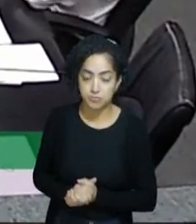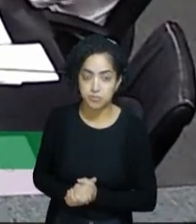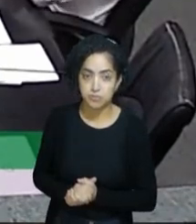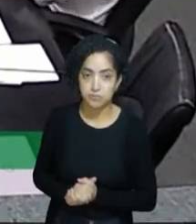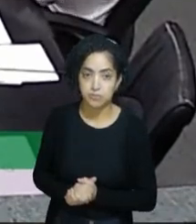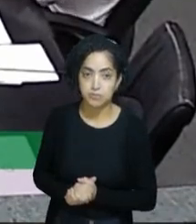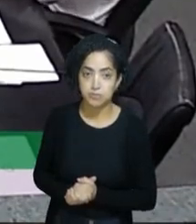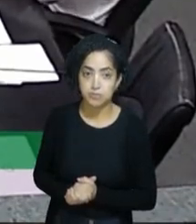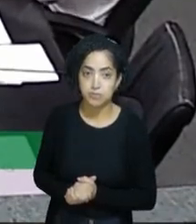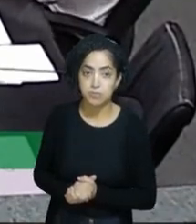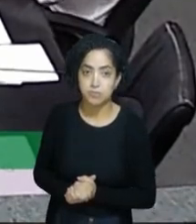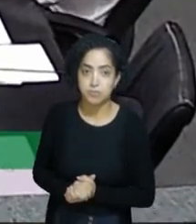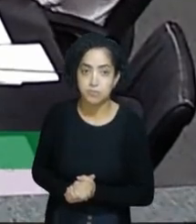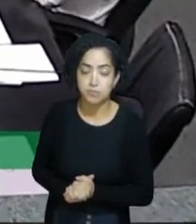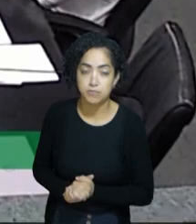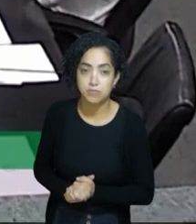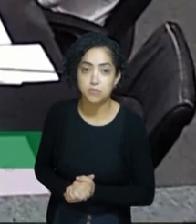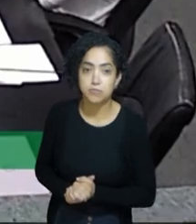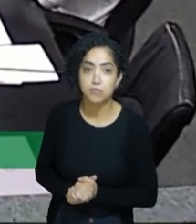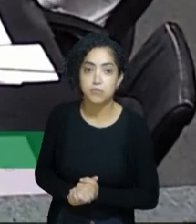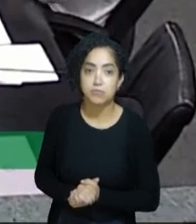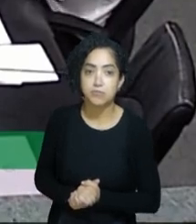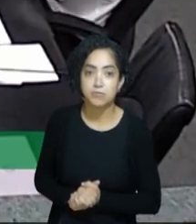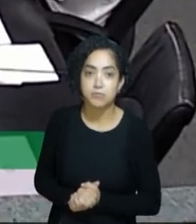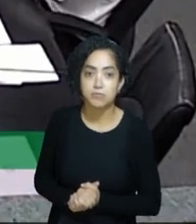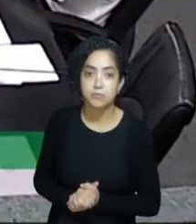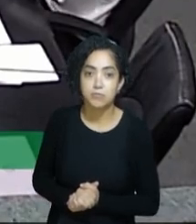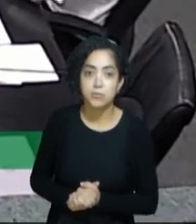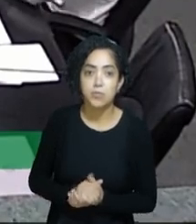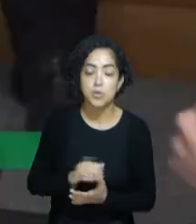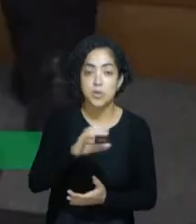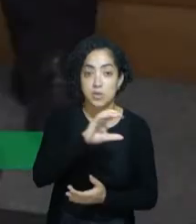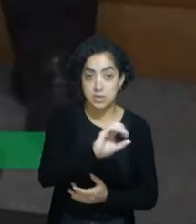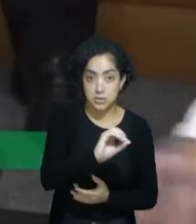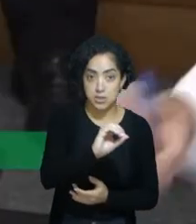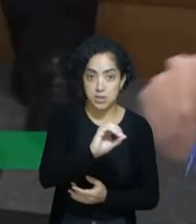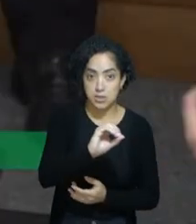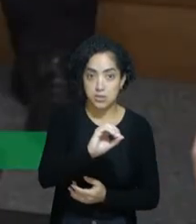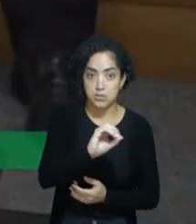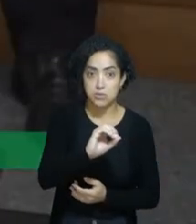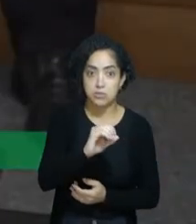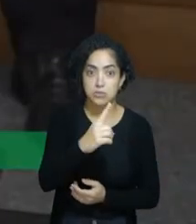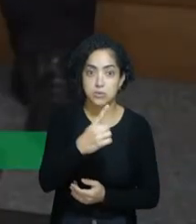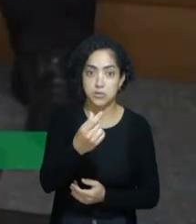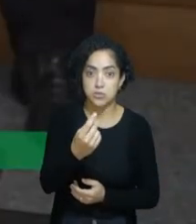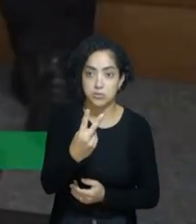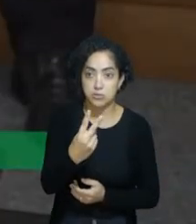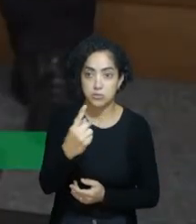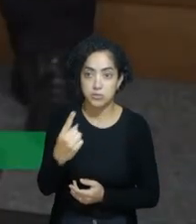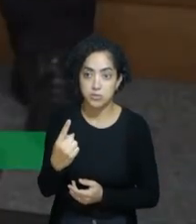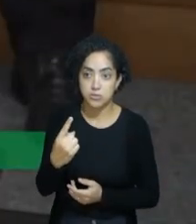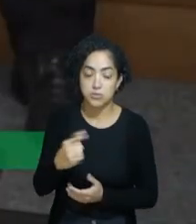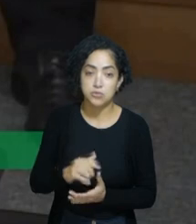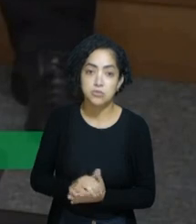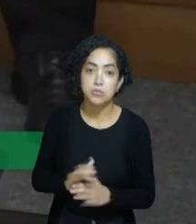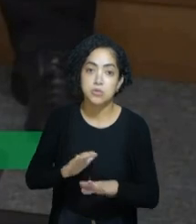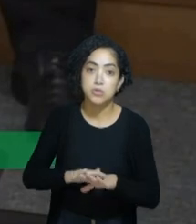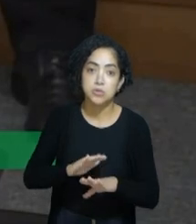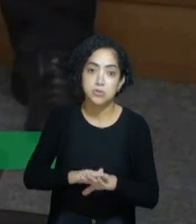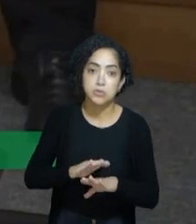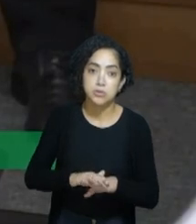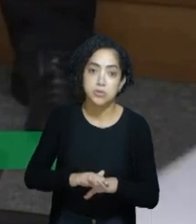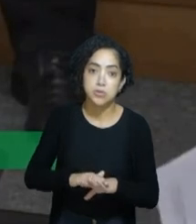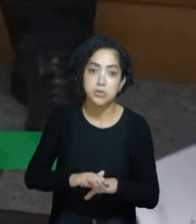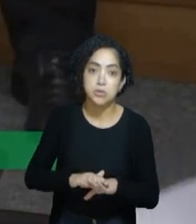o último projeto de lei que eu tenho para relatar é o pl0 221/2022 de autoria do deputado PP